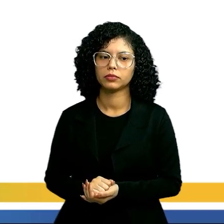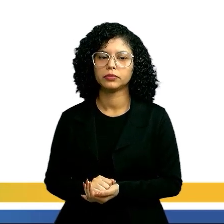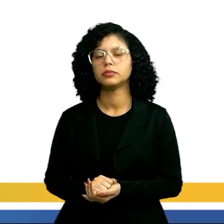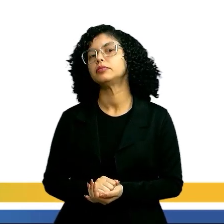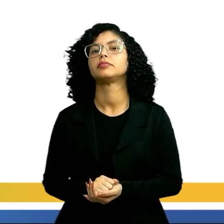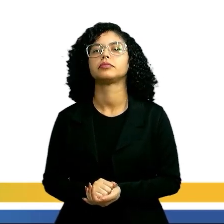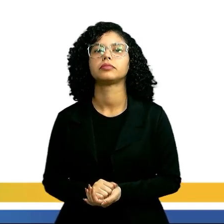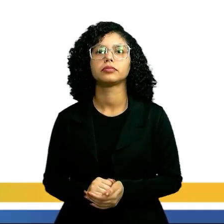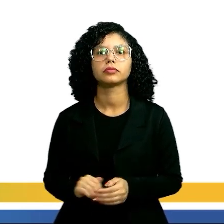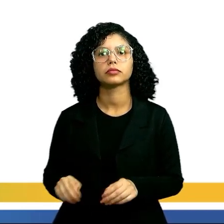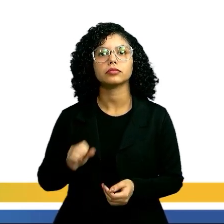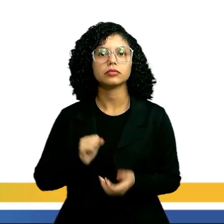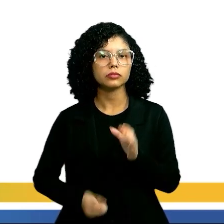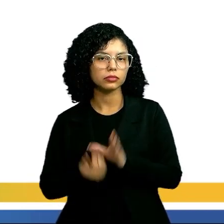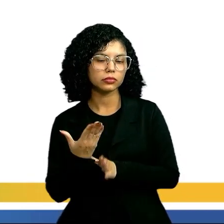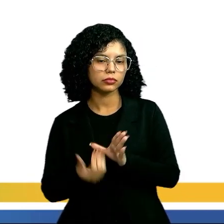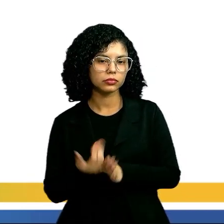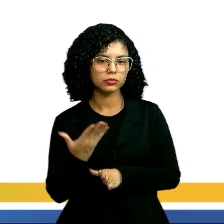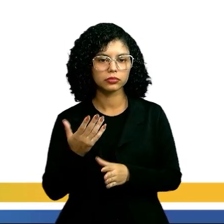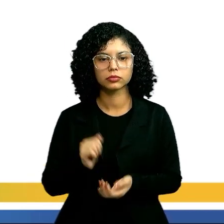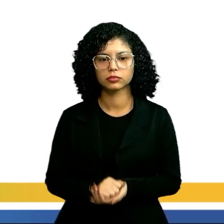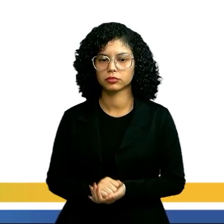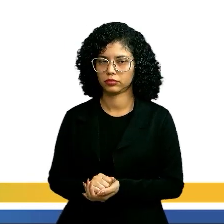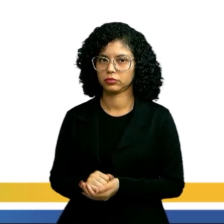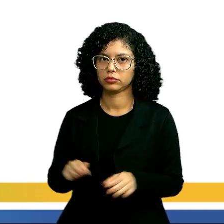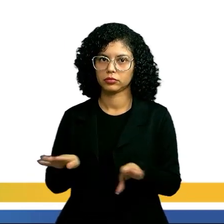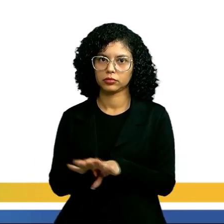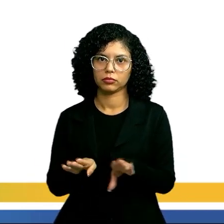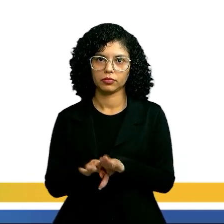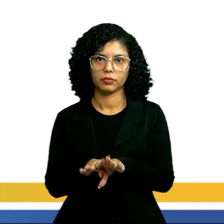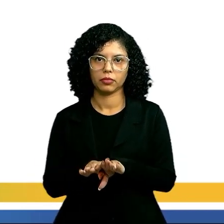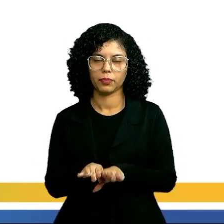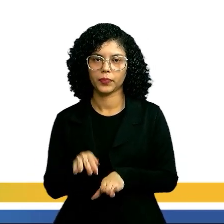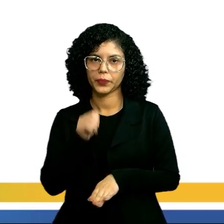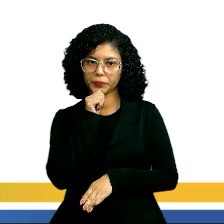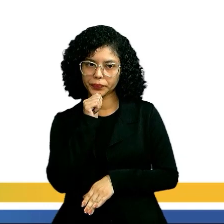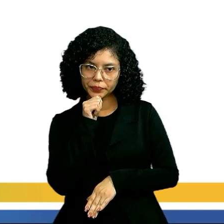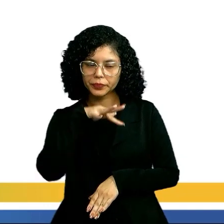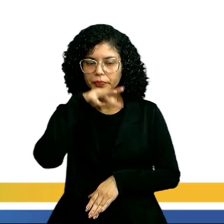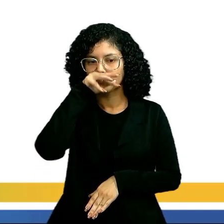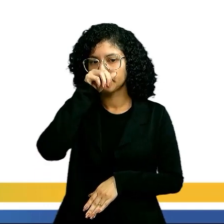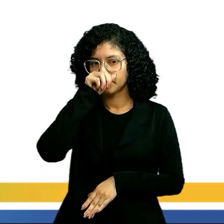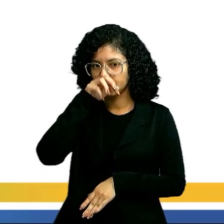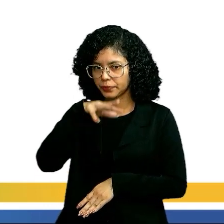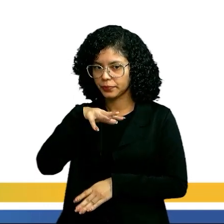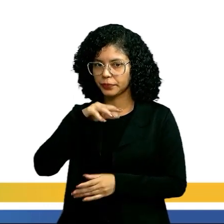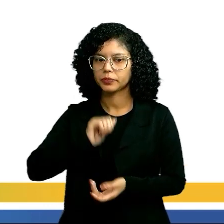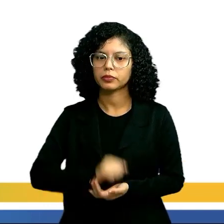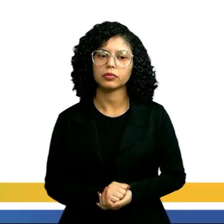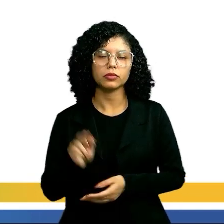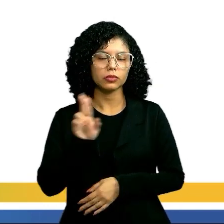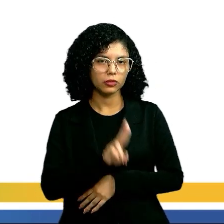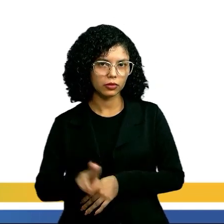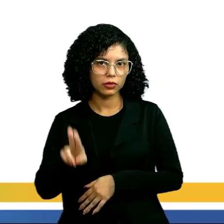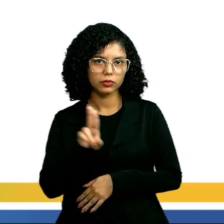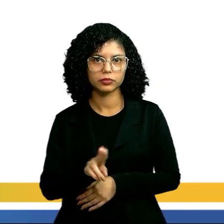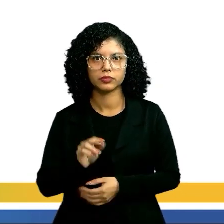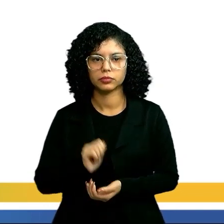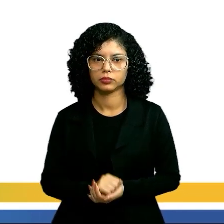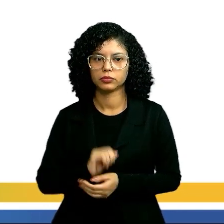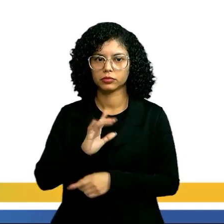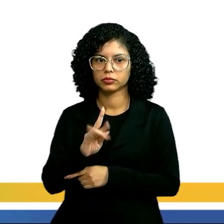trifosfato. E esse produto da respiração dos seres vivos, ele vai ser utilizado